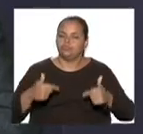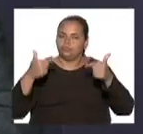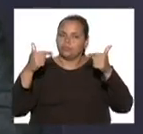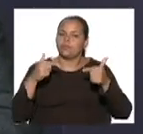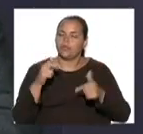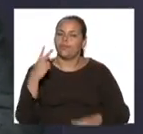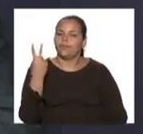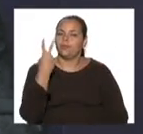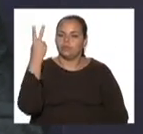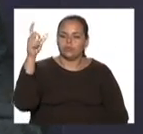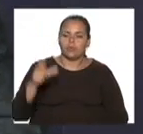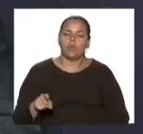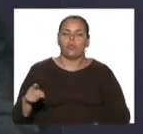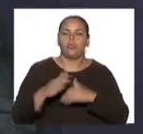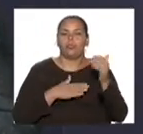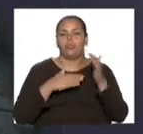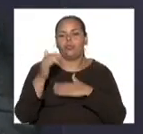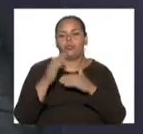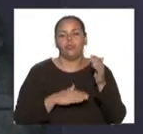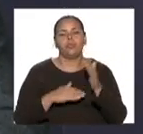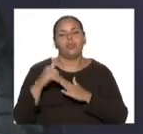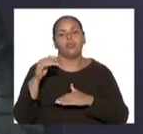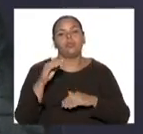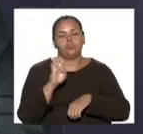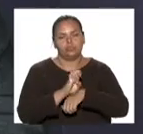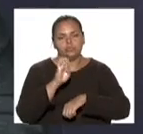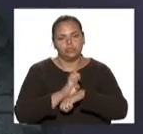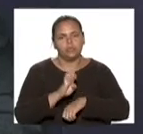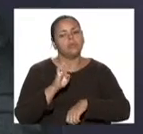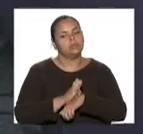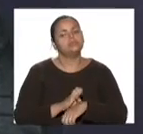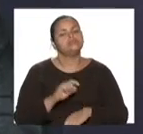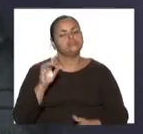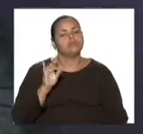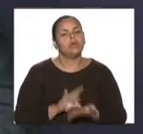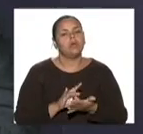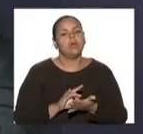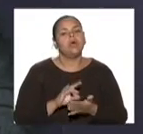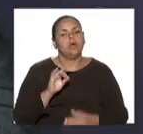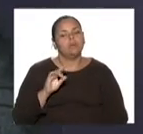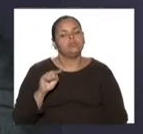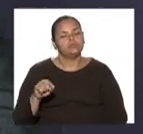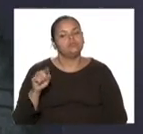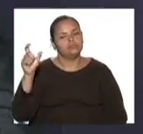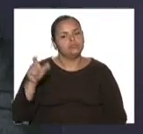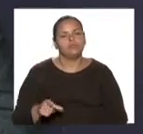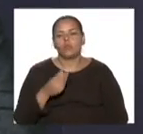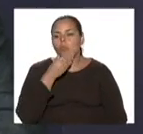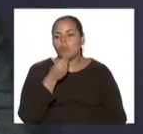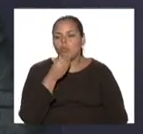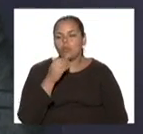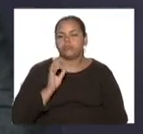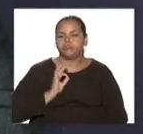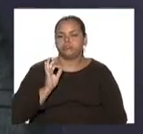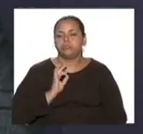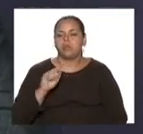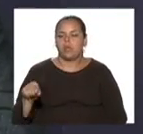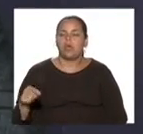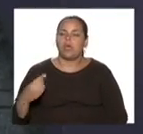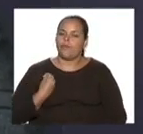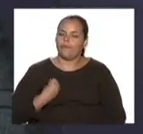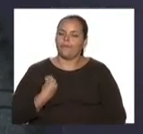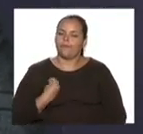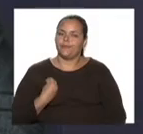mobilização para que haja valorização do profissional, para que o Estado, de fato, faça os investimentos nesse homem, porque ele